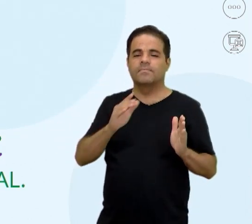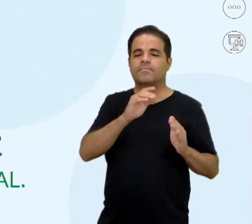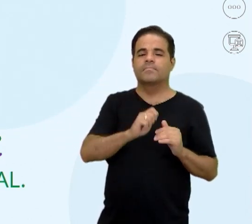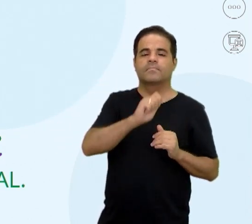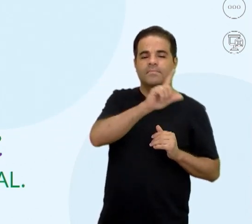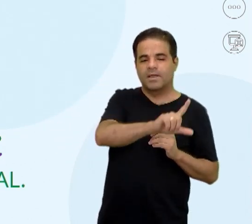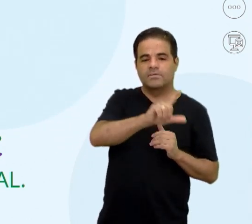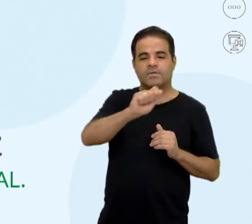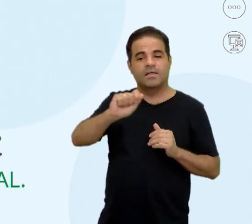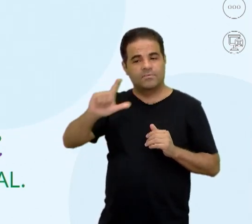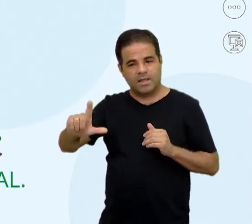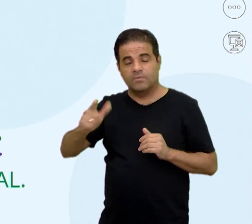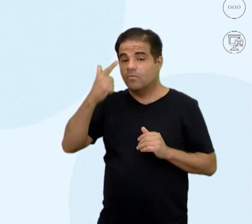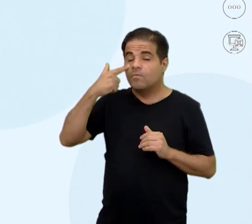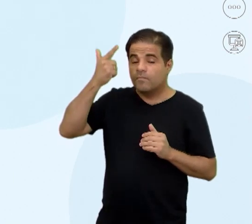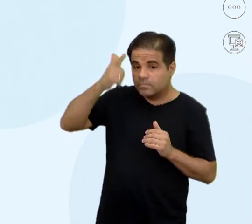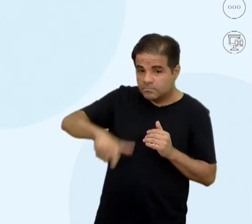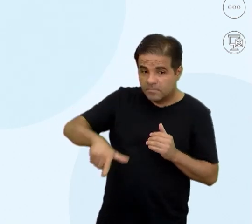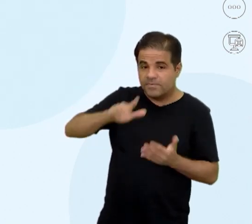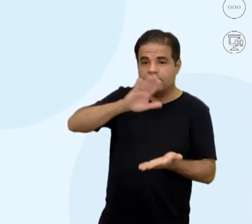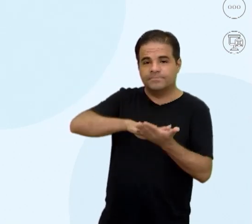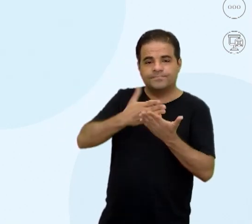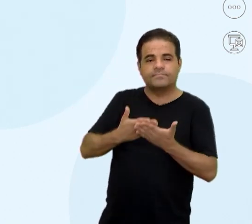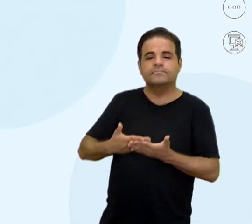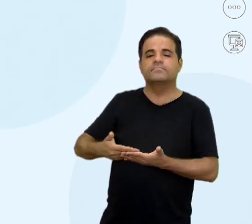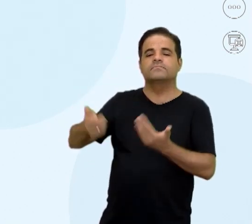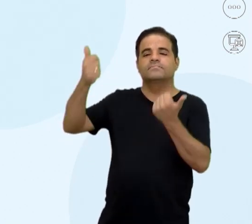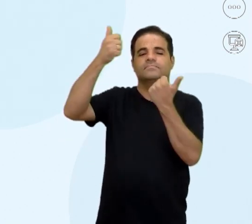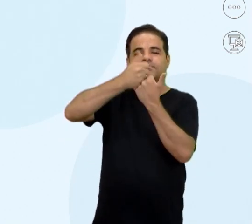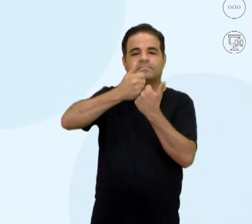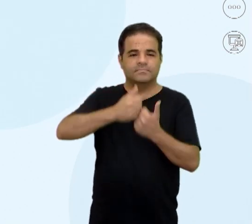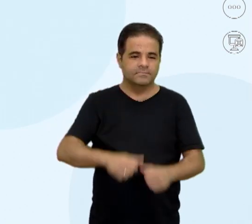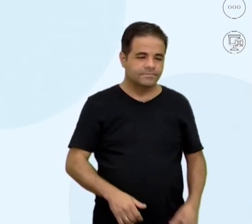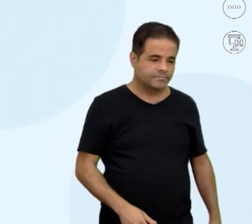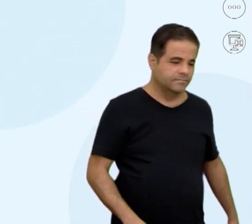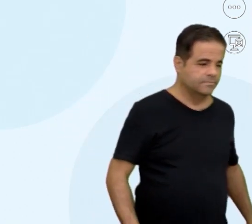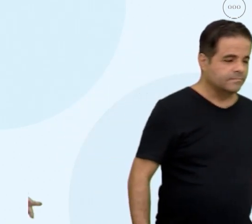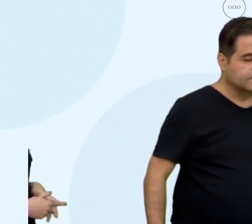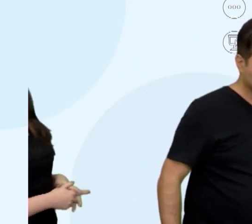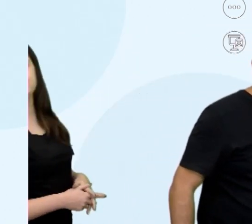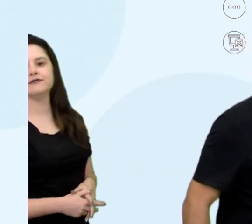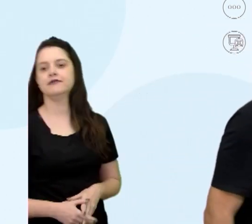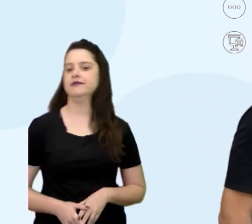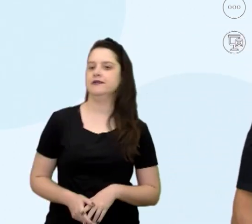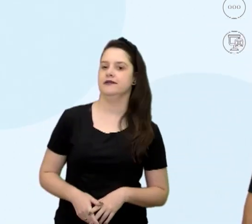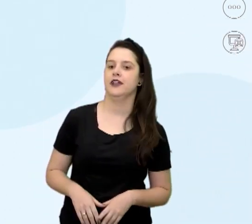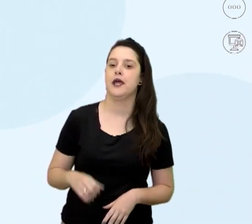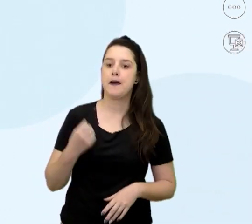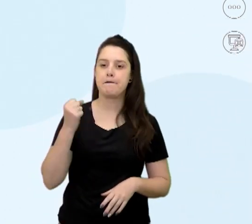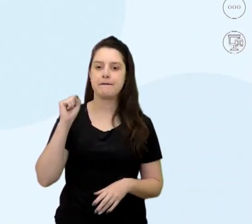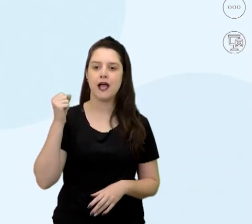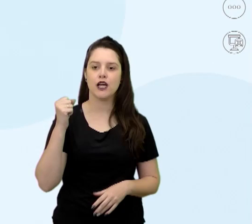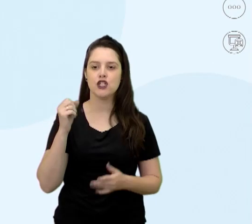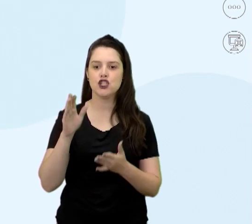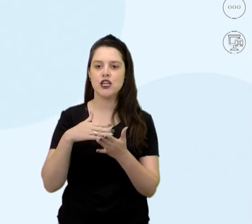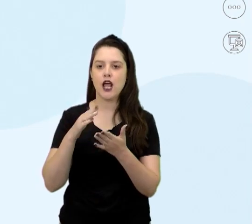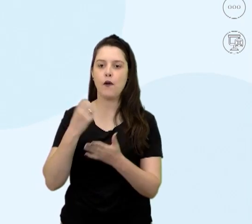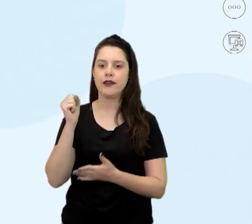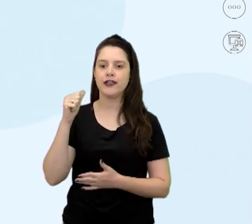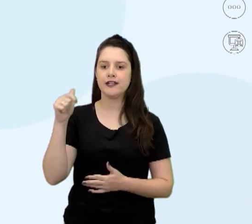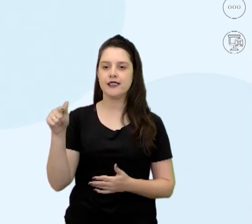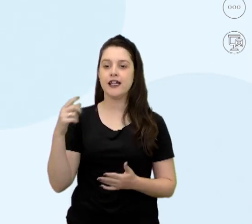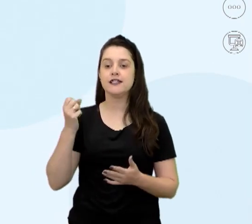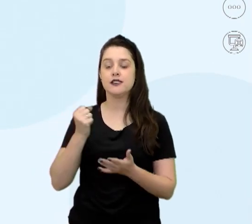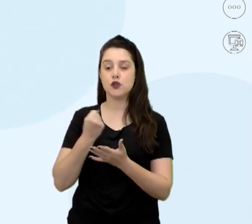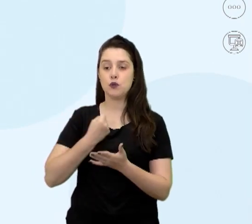Bora Muito mais bom. um? Demais. Mais um, então, aí, ó. Na página 87, o exercício 5, veja. Tá